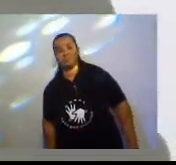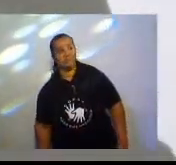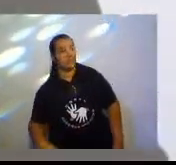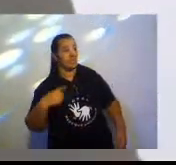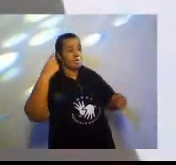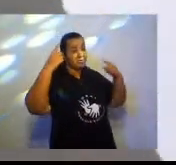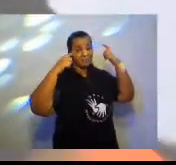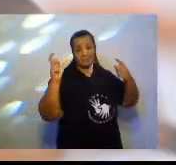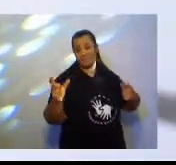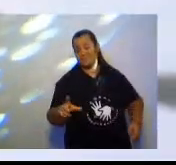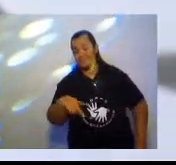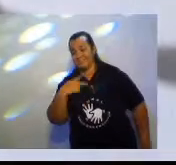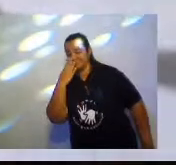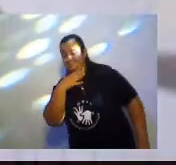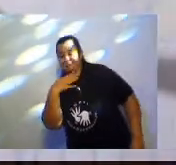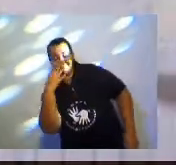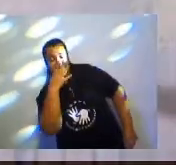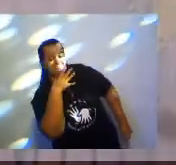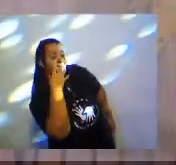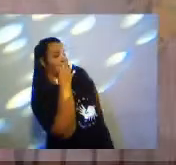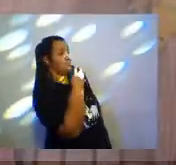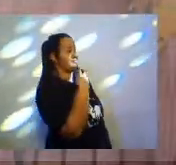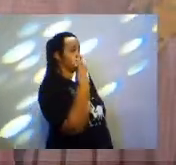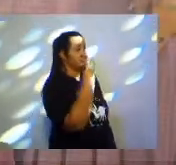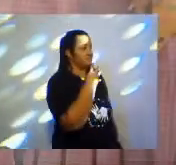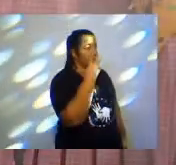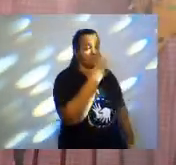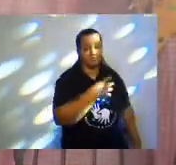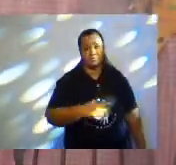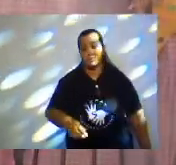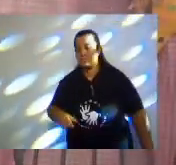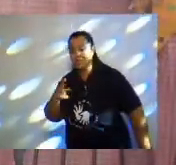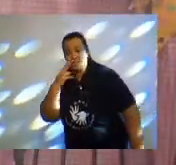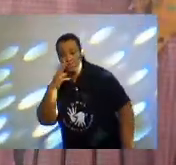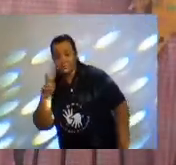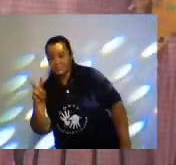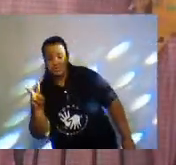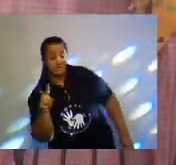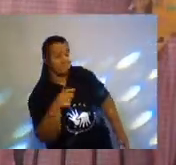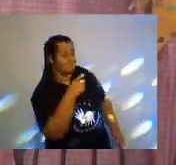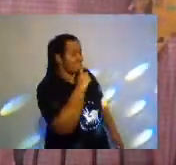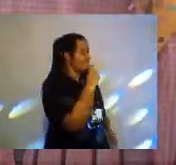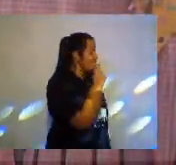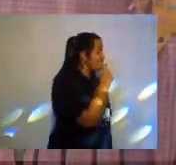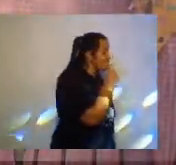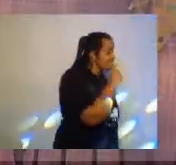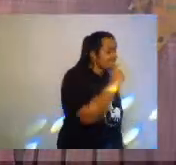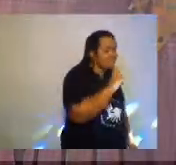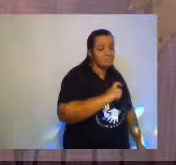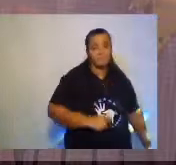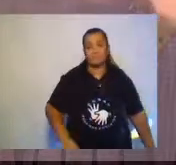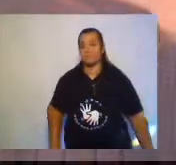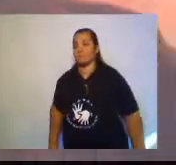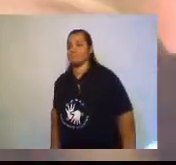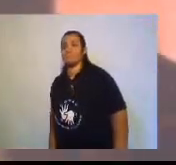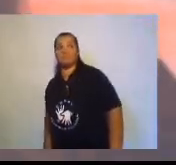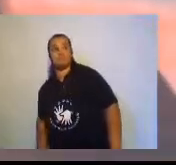Nas loucuras, as palavras doces, nem amor no teu olhar tão frio.